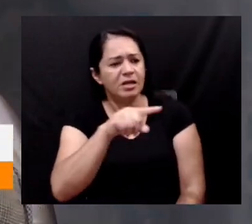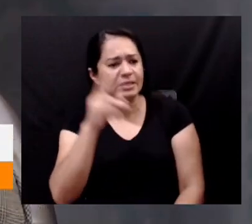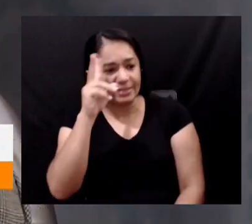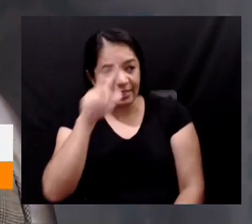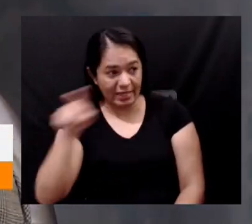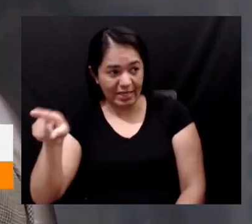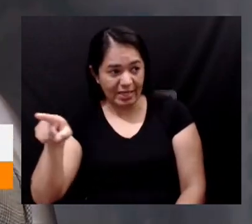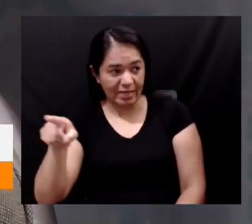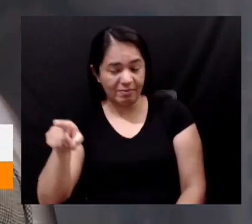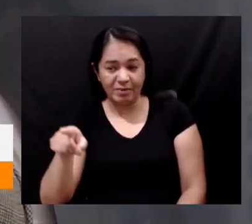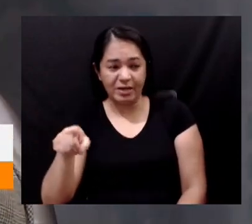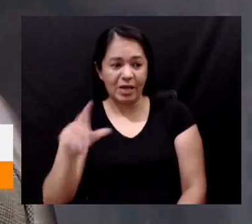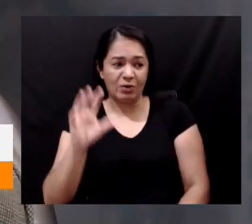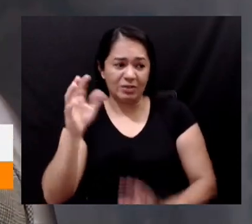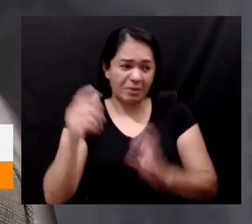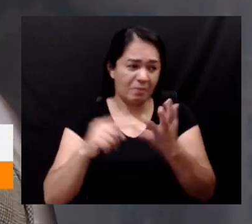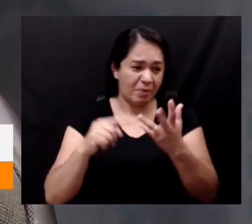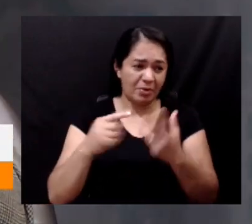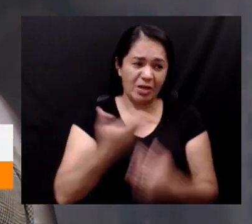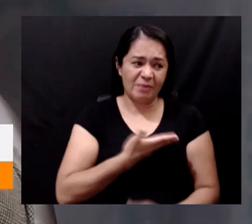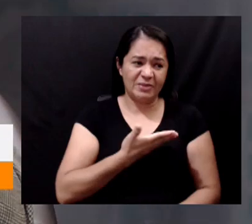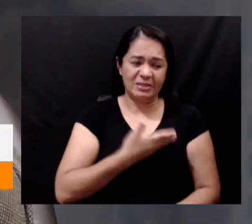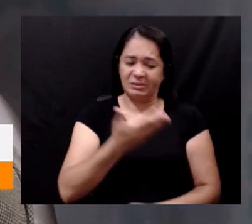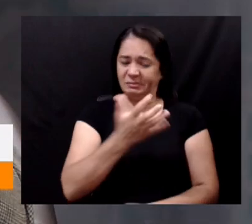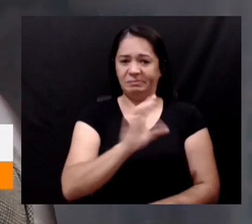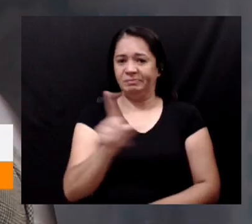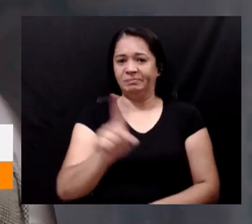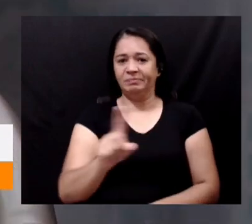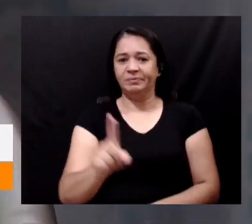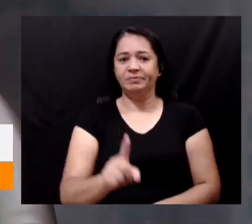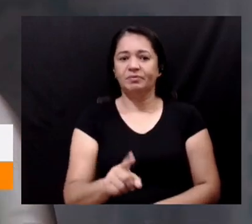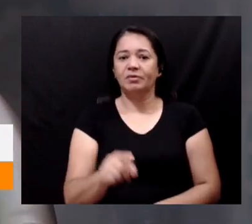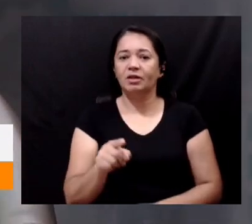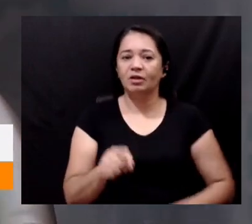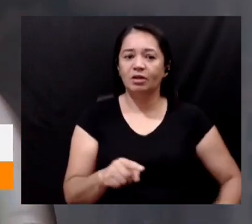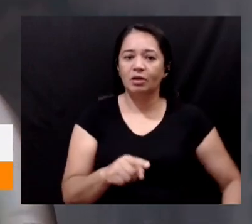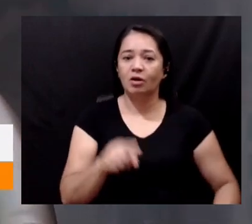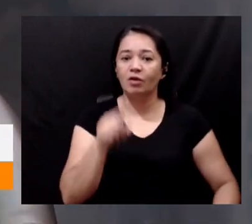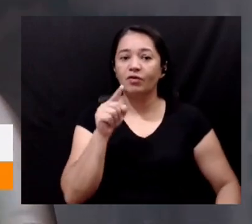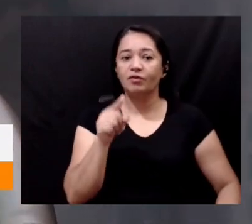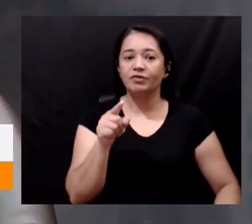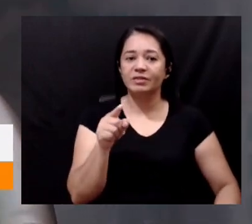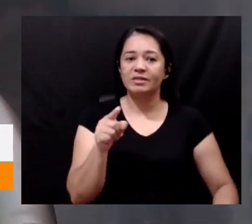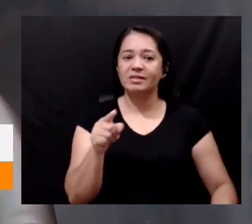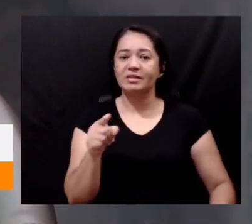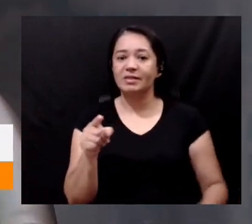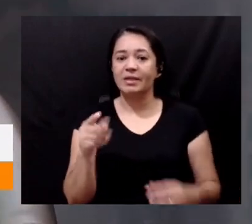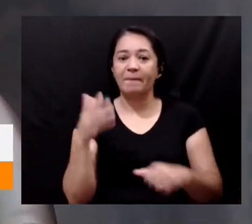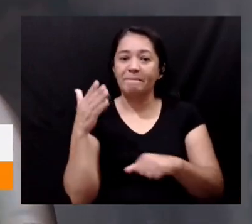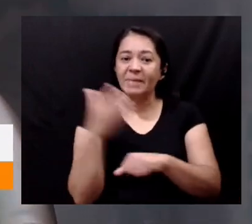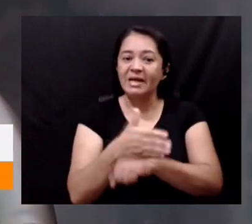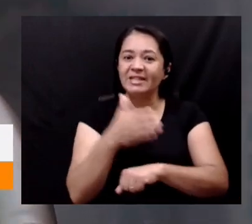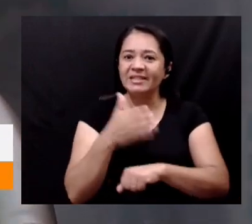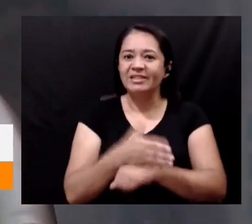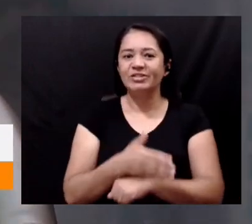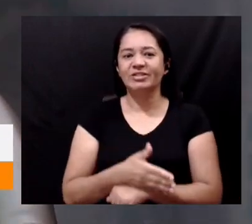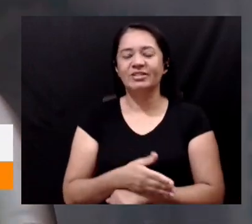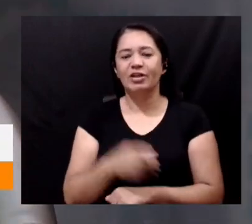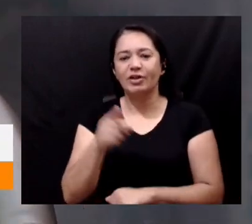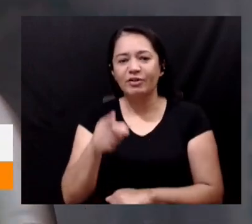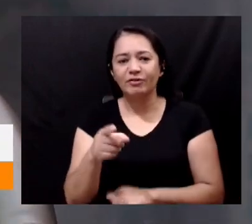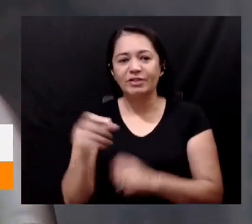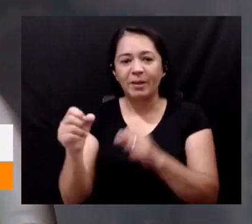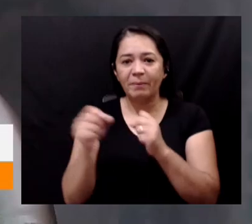mais amizade". Então, você está ali participando, para você poder perceber o que